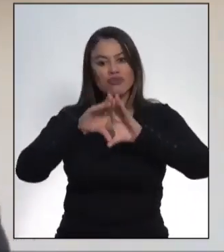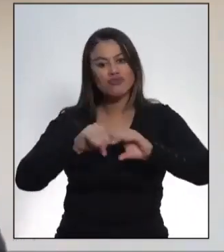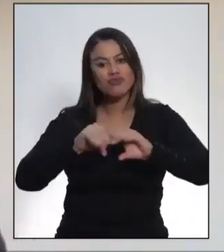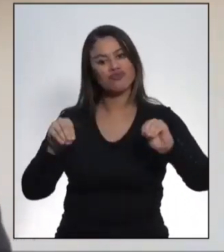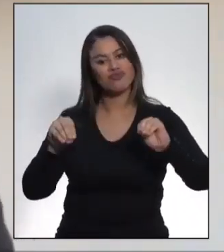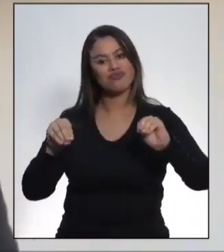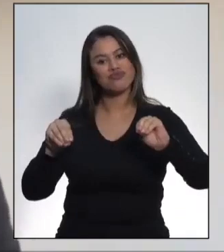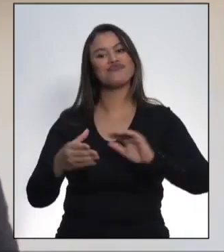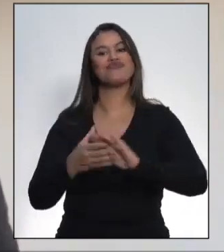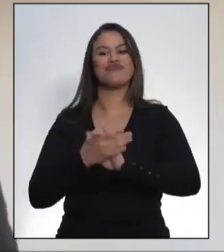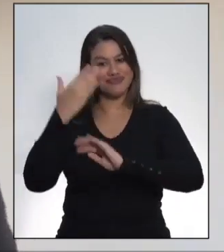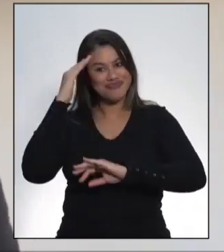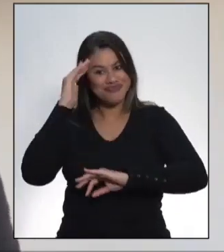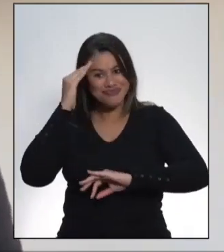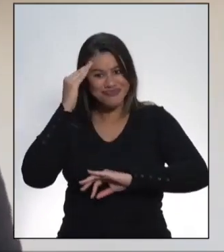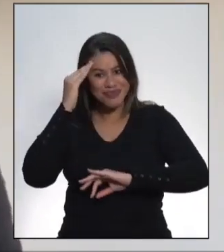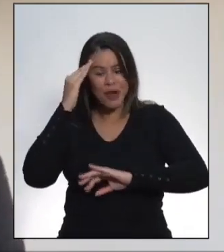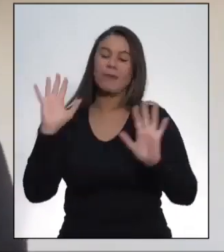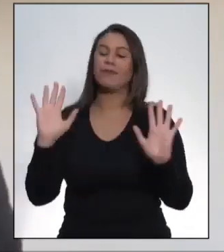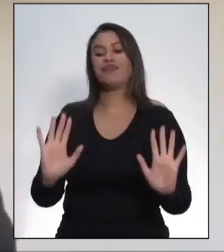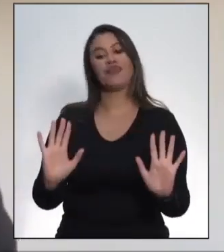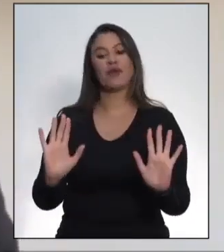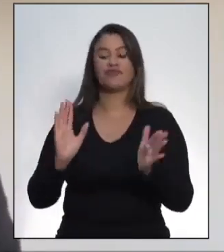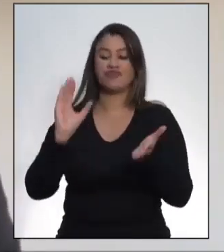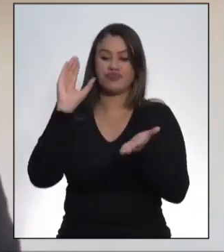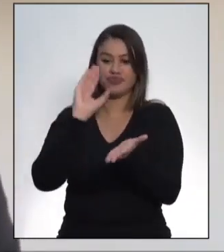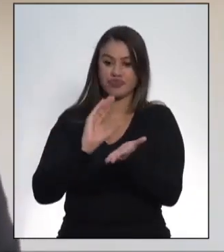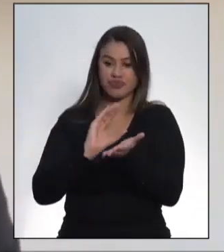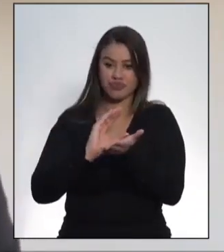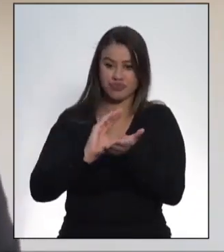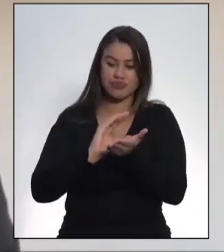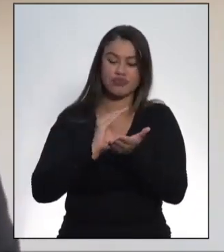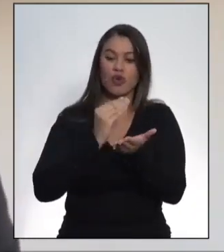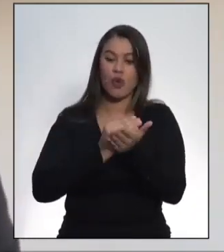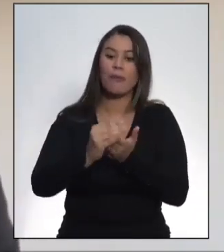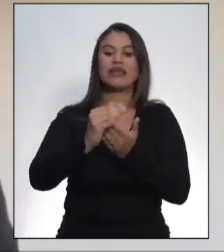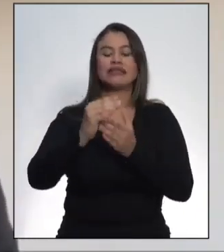a empreender, a primeira pergunta, uma das primeiras, vai ser: eu vou